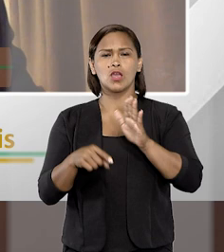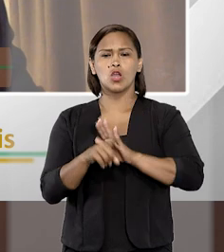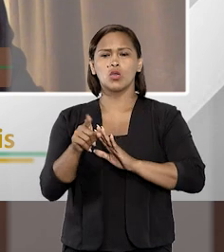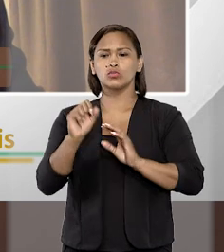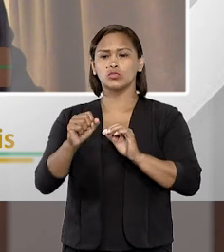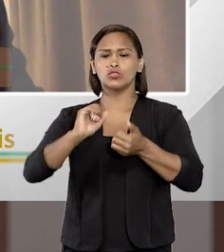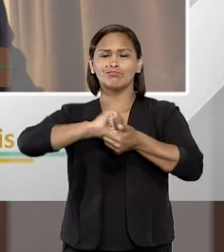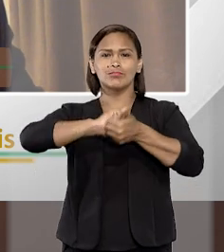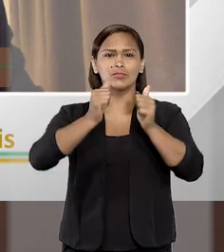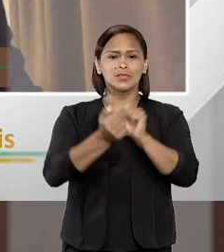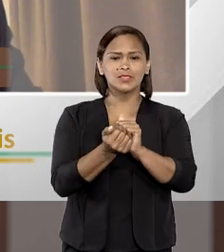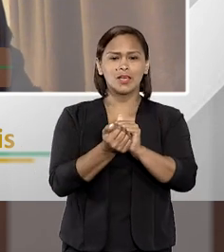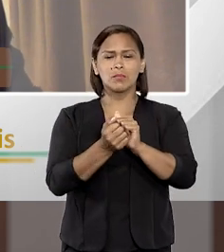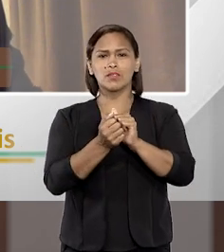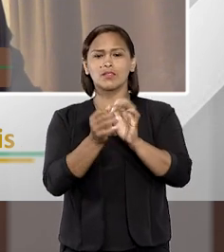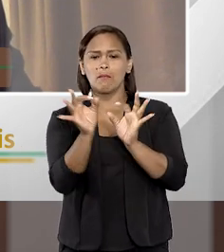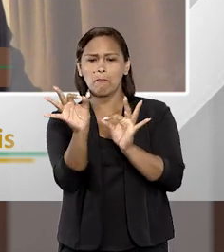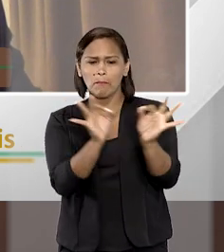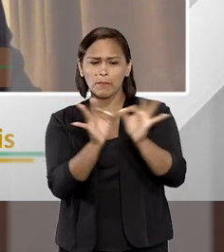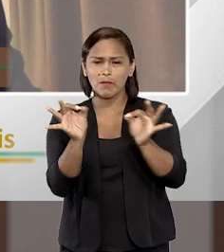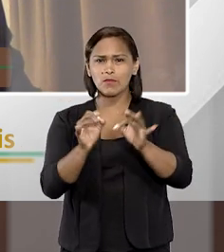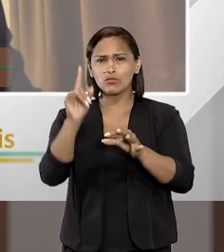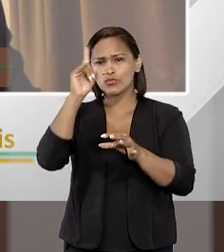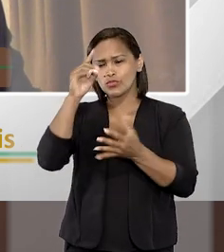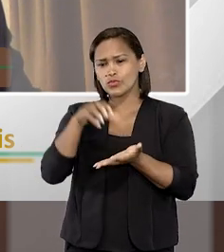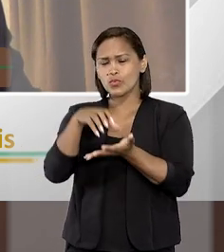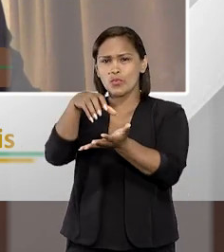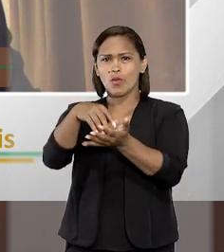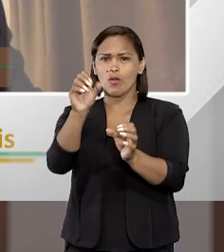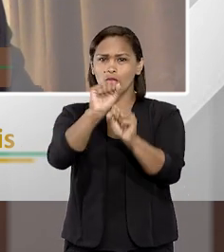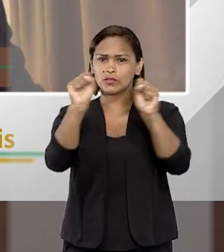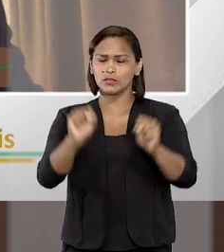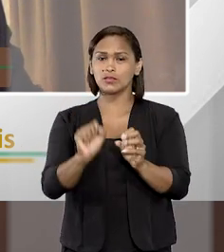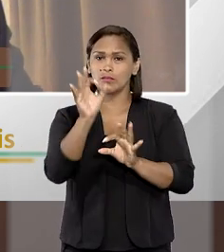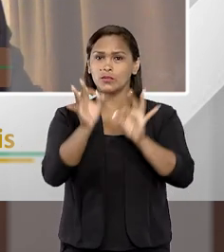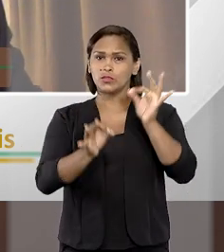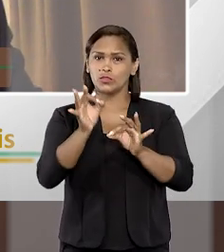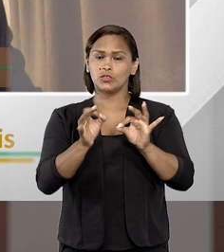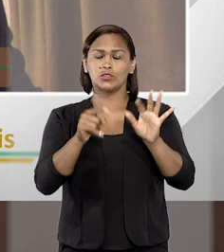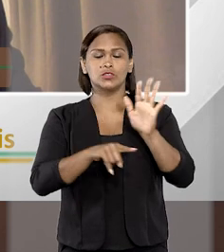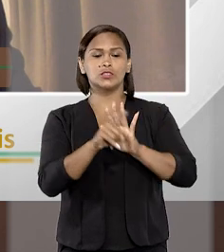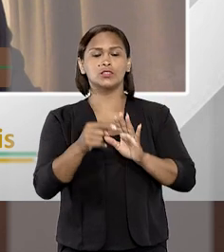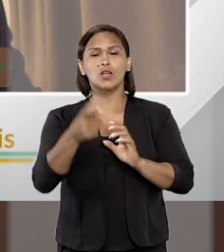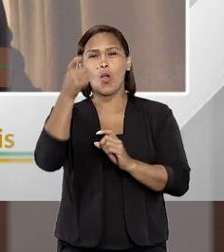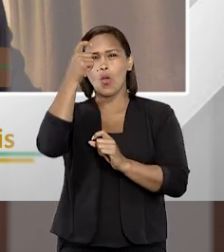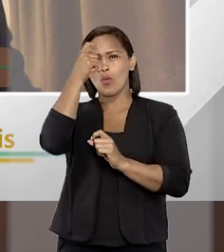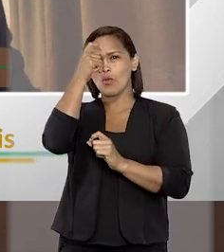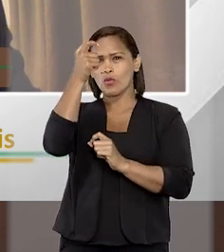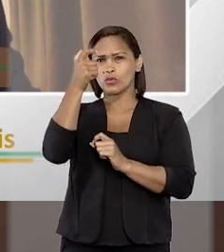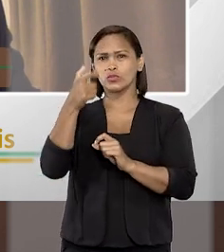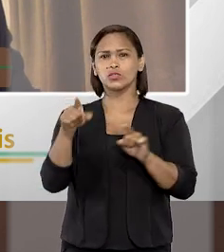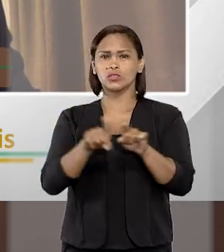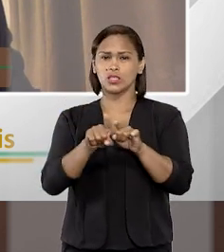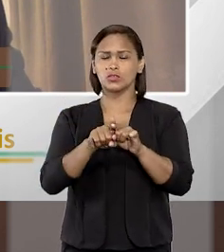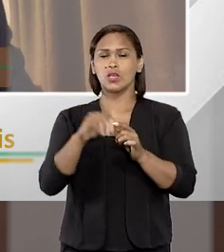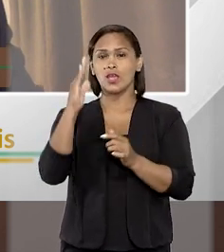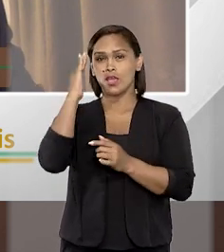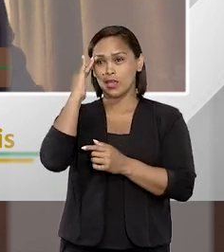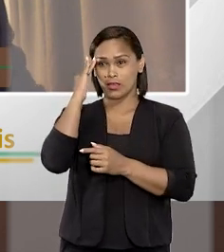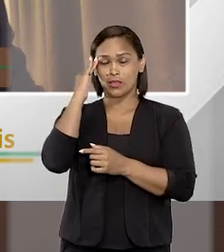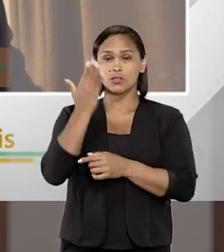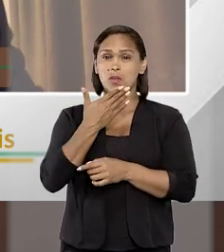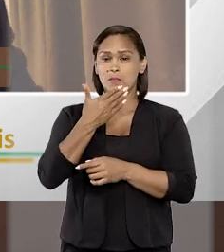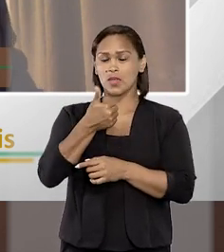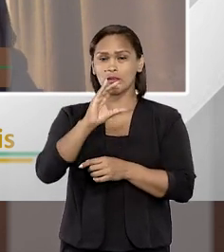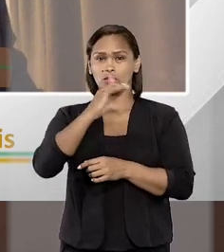dia de qual funcionamento cotidiano dos órgãos do sistema de Justiça aos conceitos e consensos